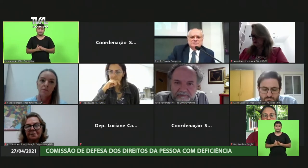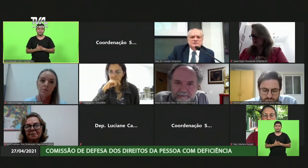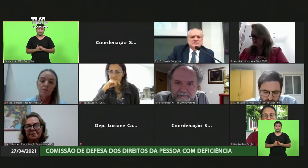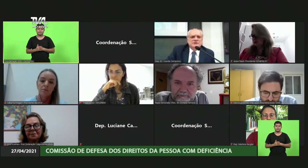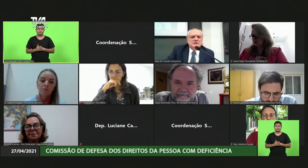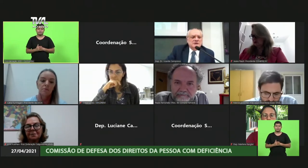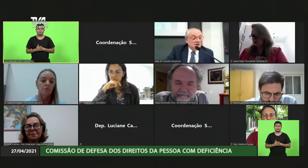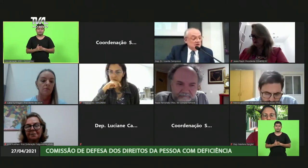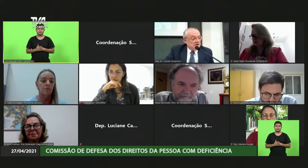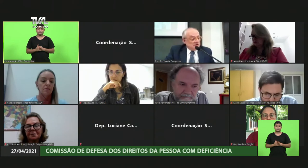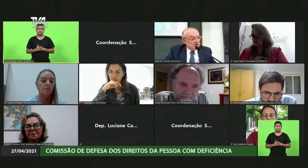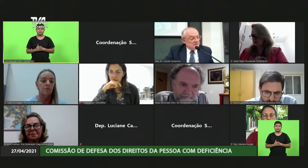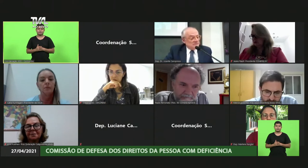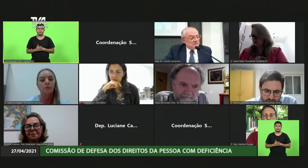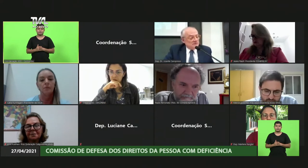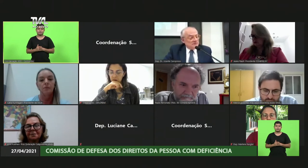aprovamos.